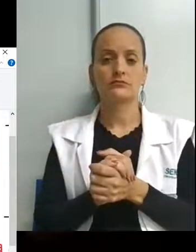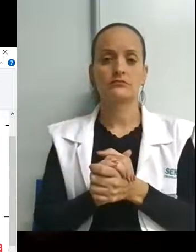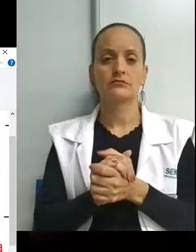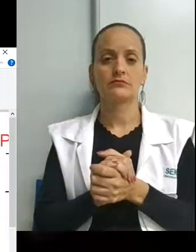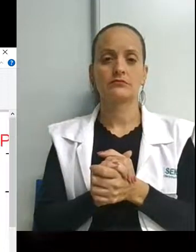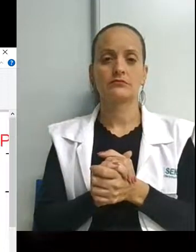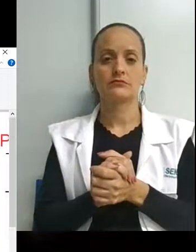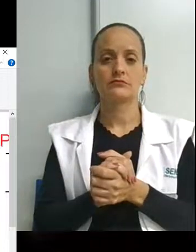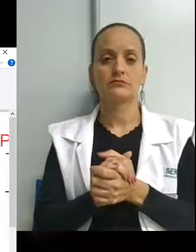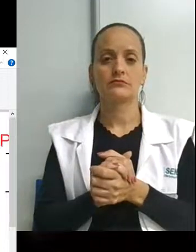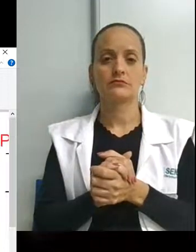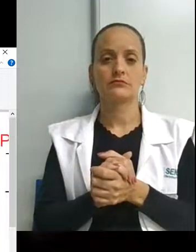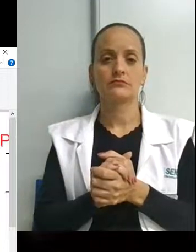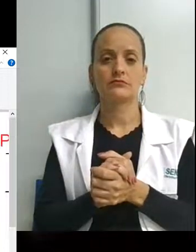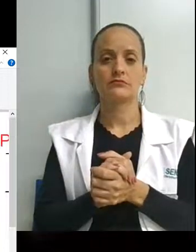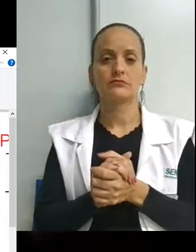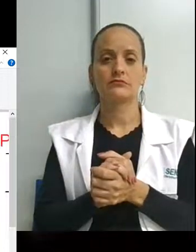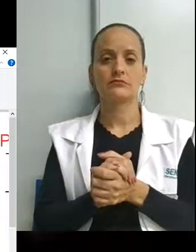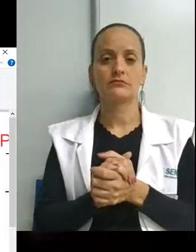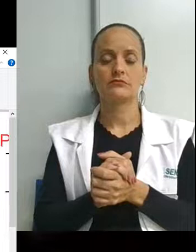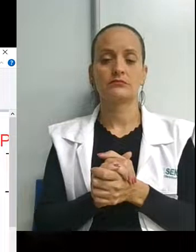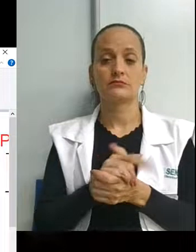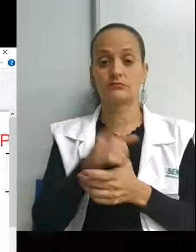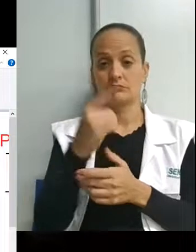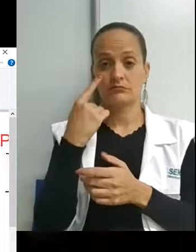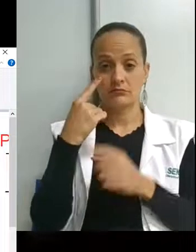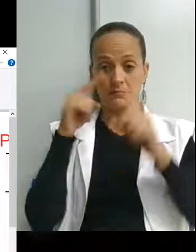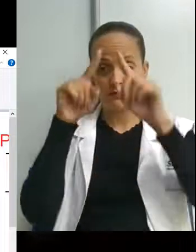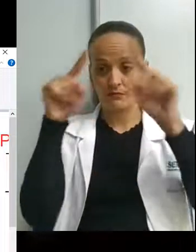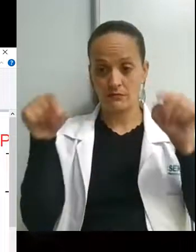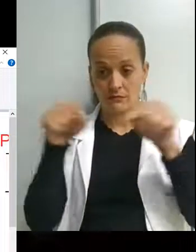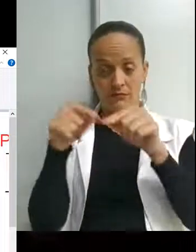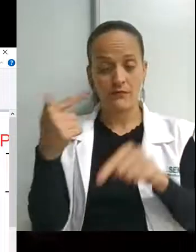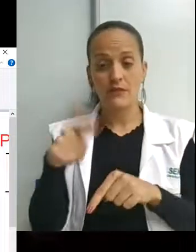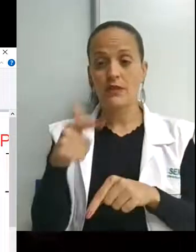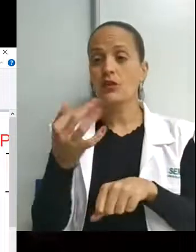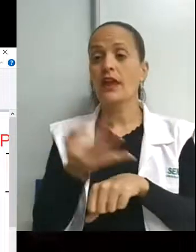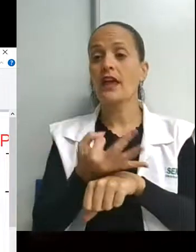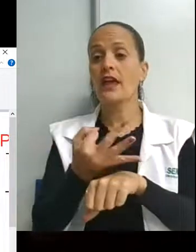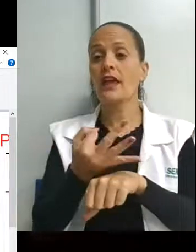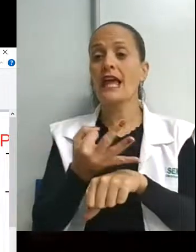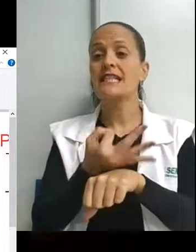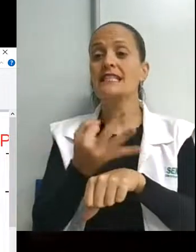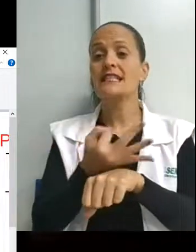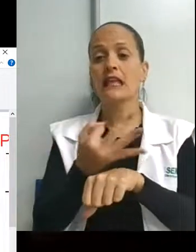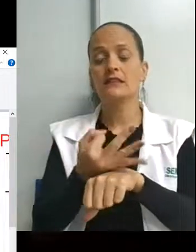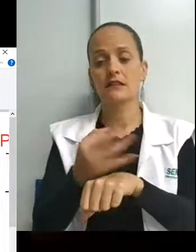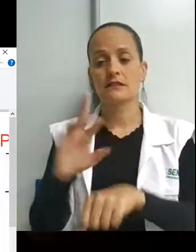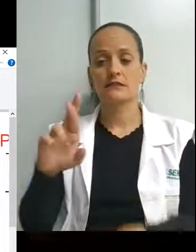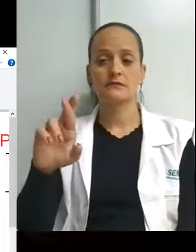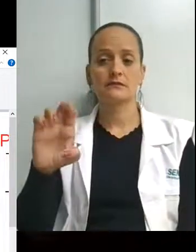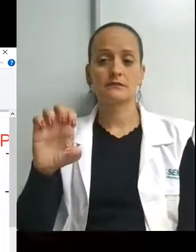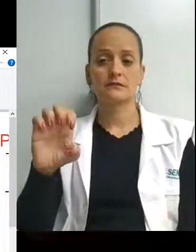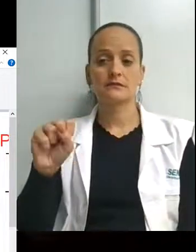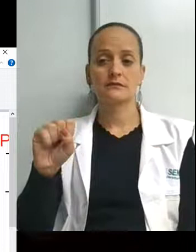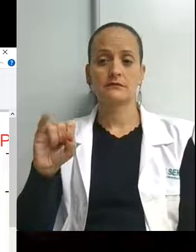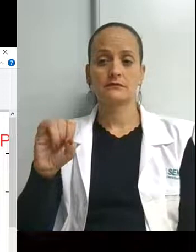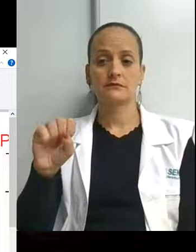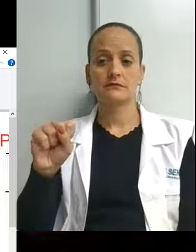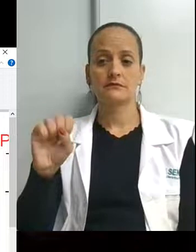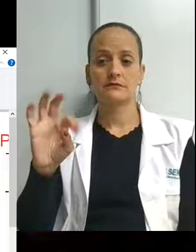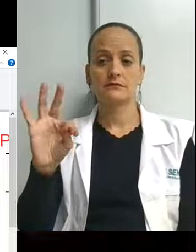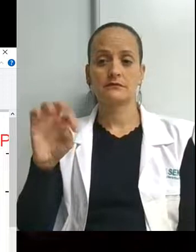essa possibilidade, no triângulo de potências não, né? Mas aqui no triângulo de potências, o que a gente pode tirar? A